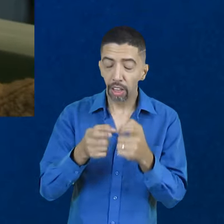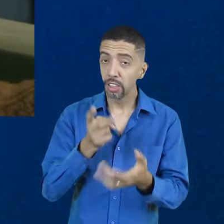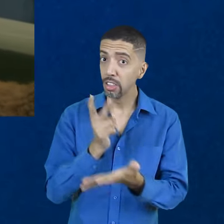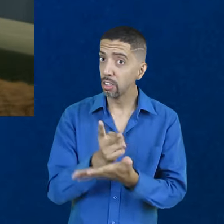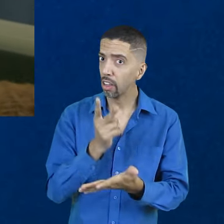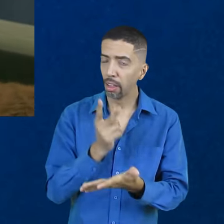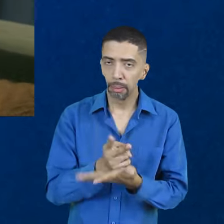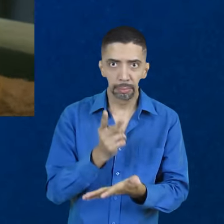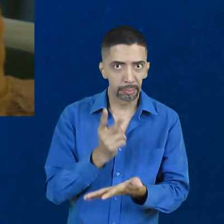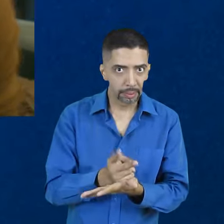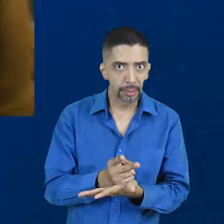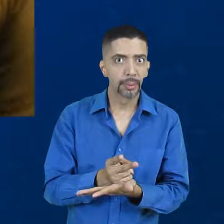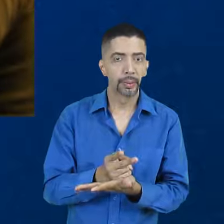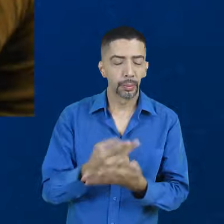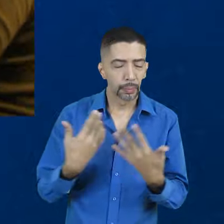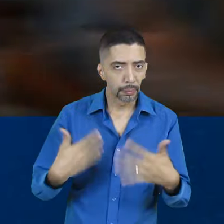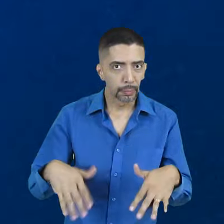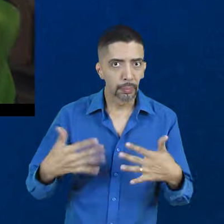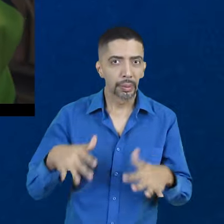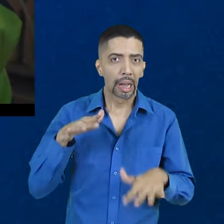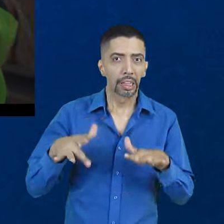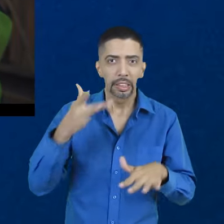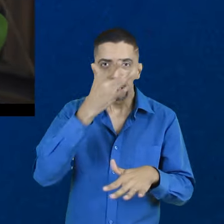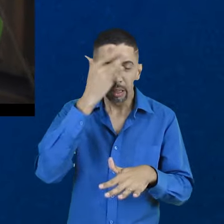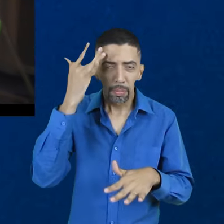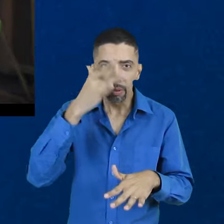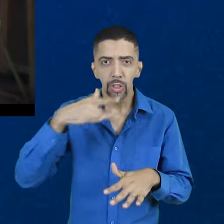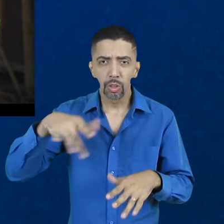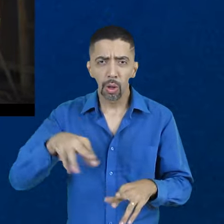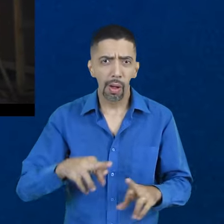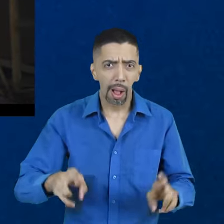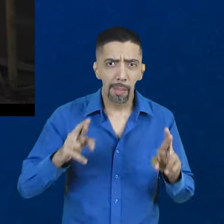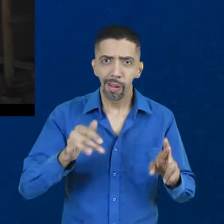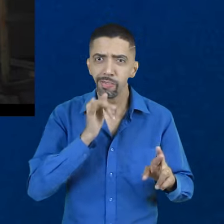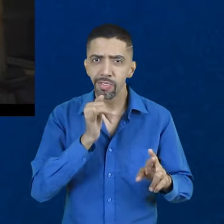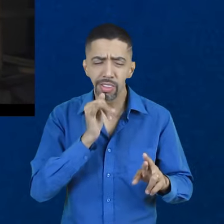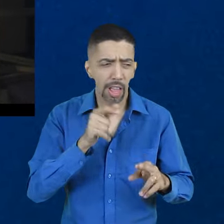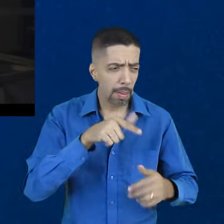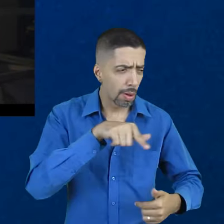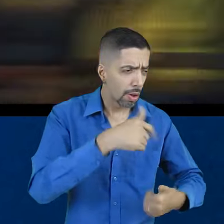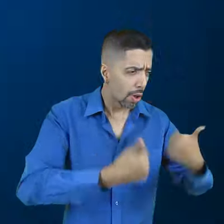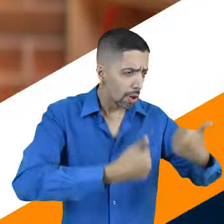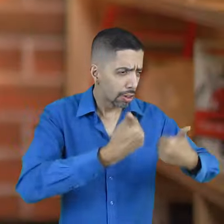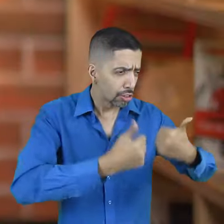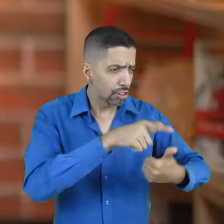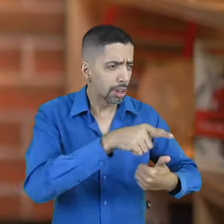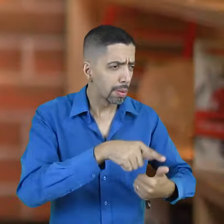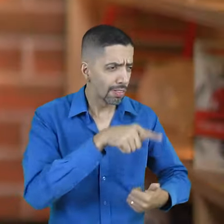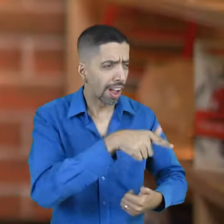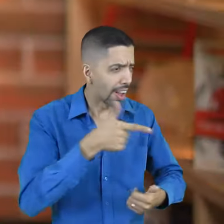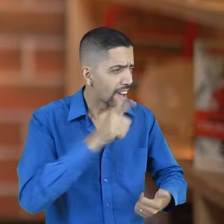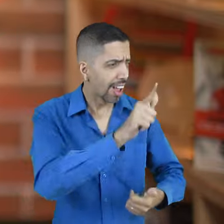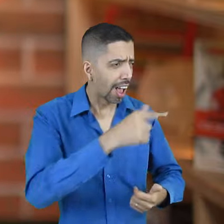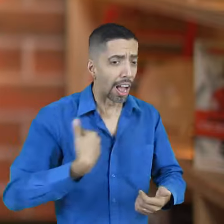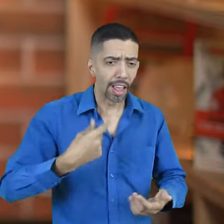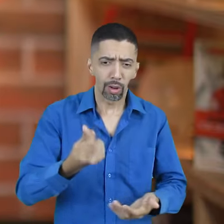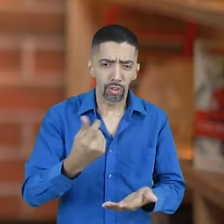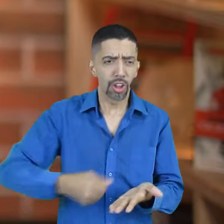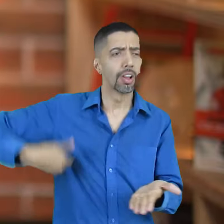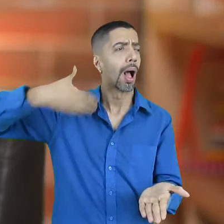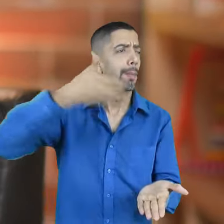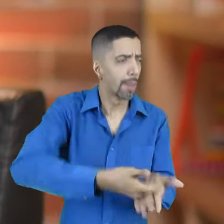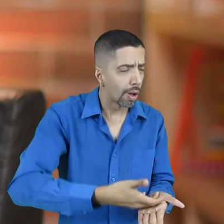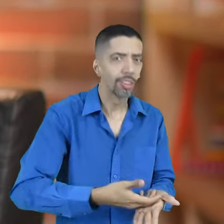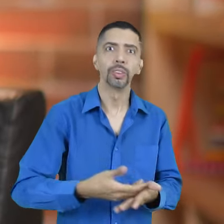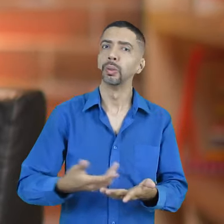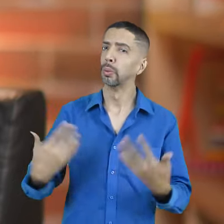até propagandas para todo lado, as pessoas apostam, aquele time vai ganhar pessoas e tal, tem uma série de coisas que estão